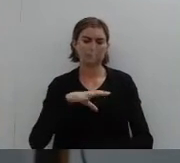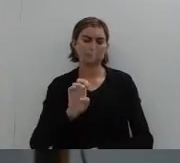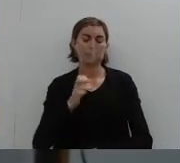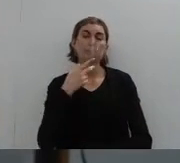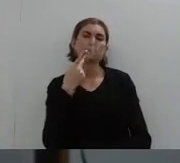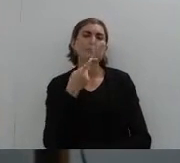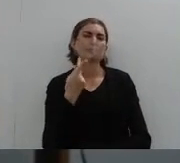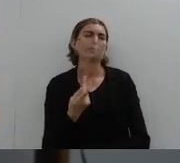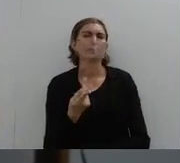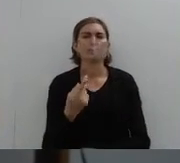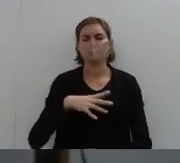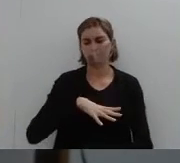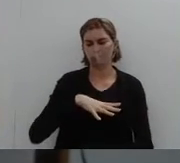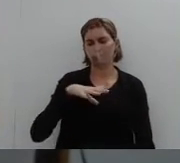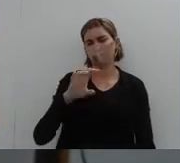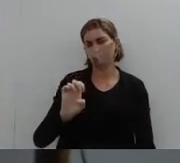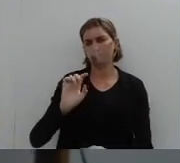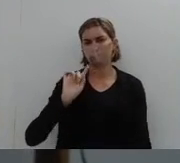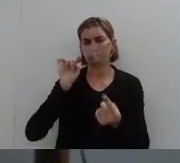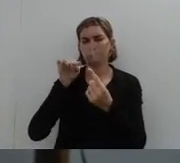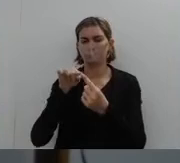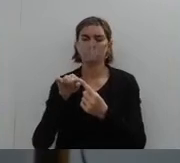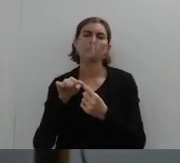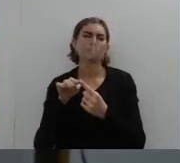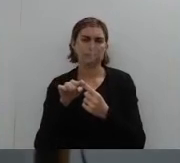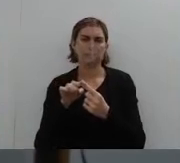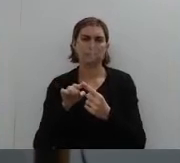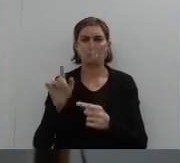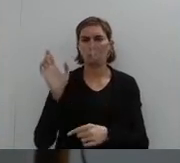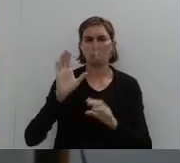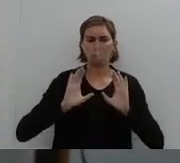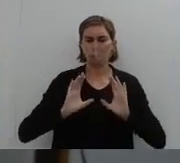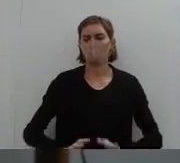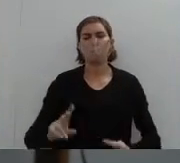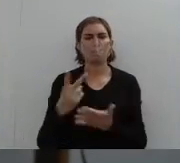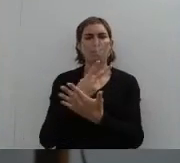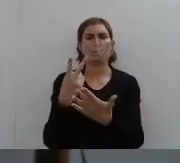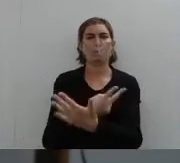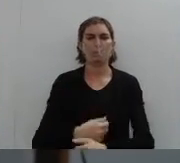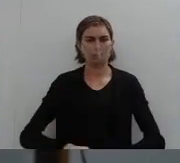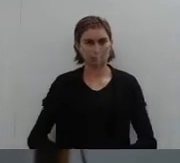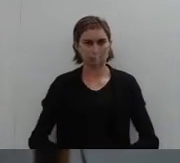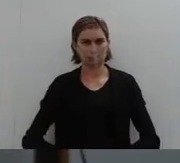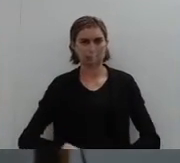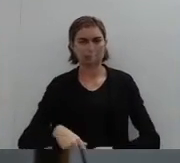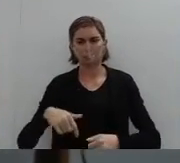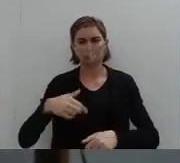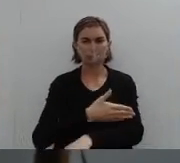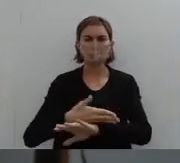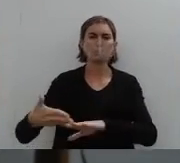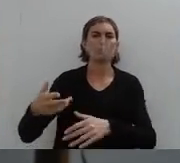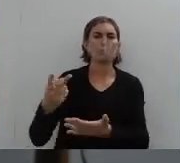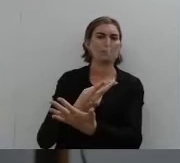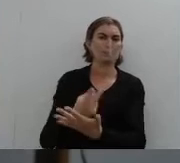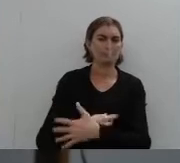assim, ética associando a mau comportamento, a maus modos, a maus